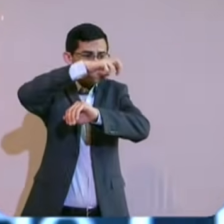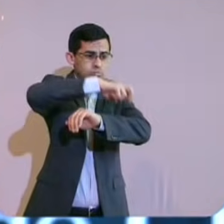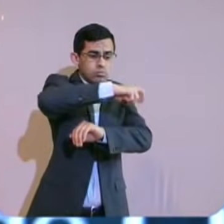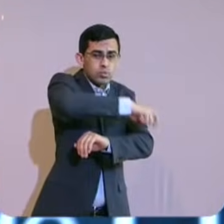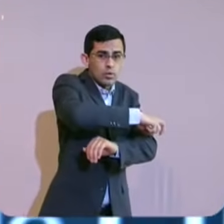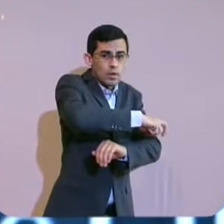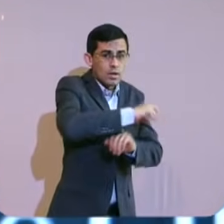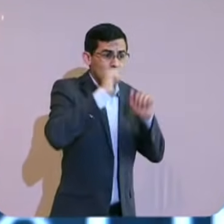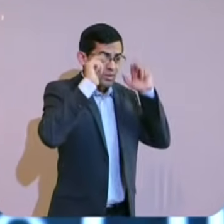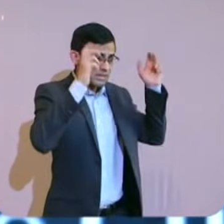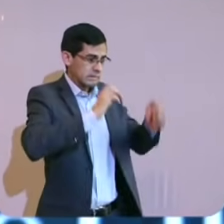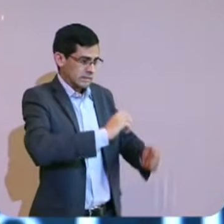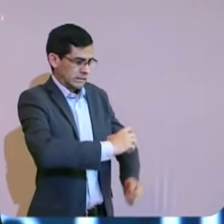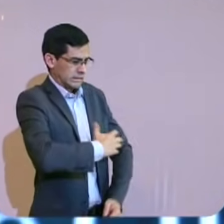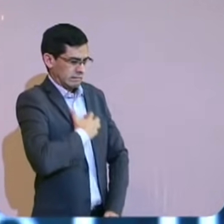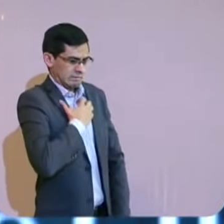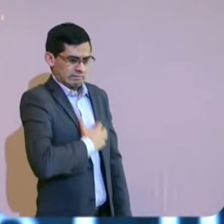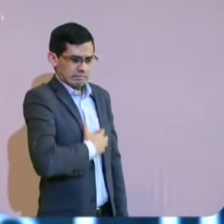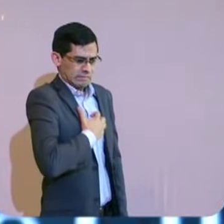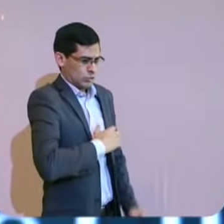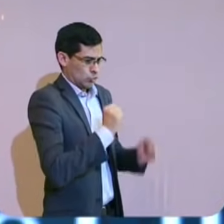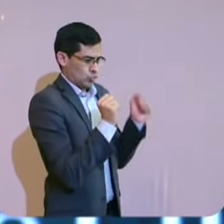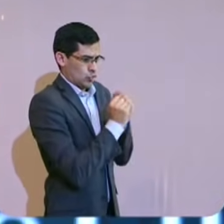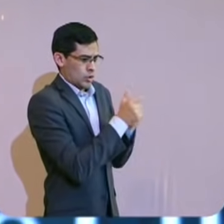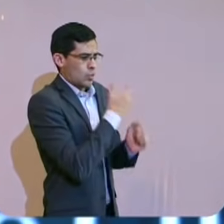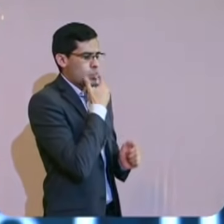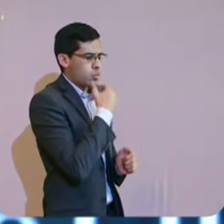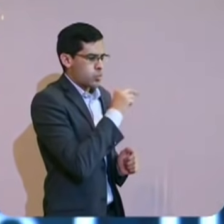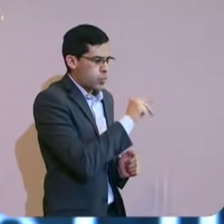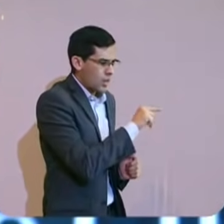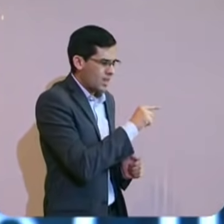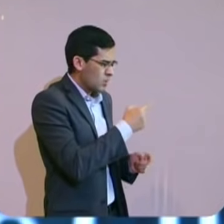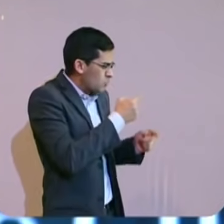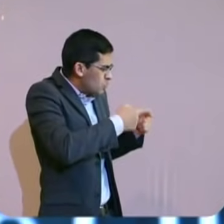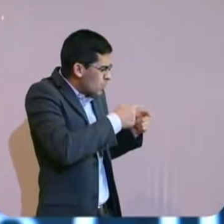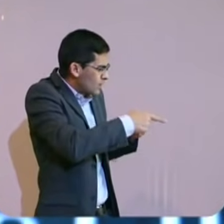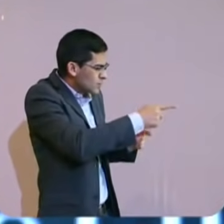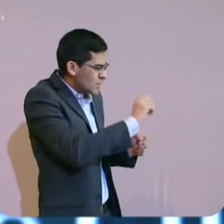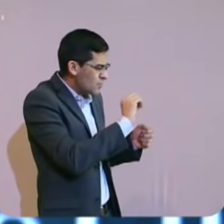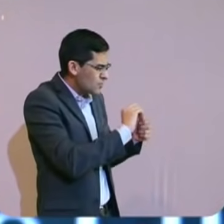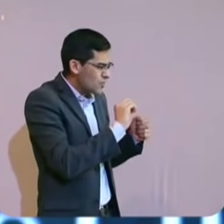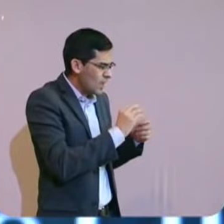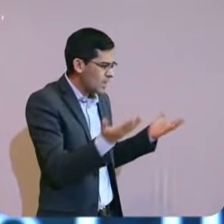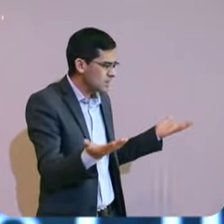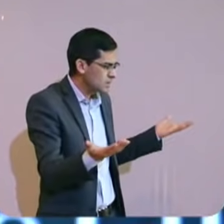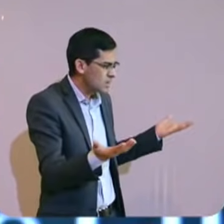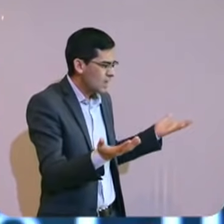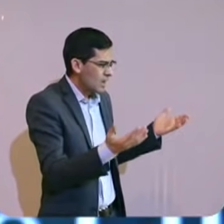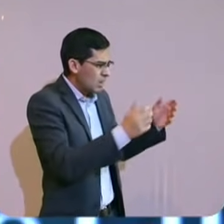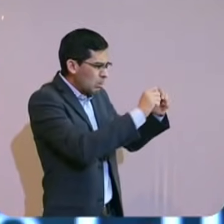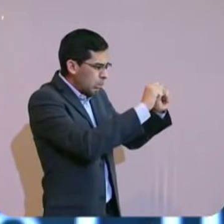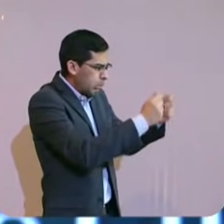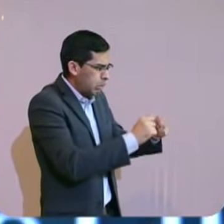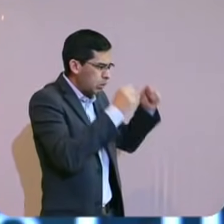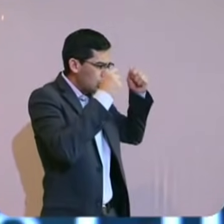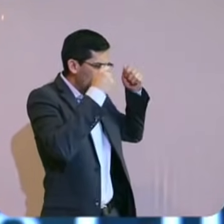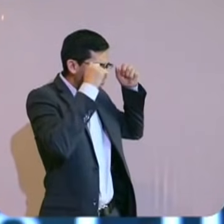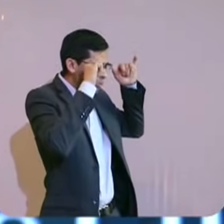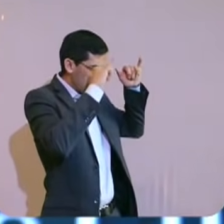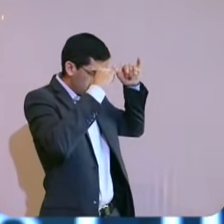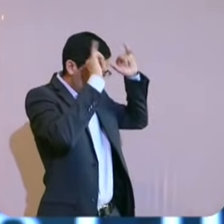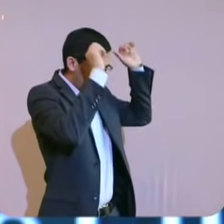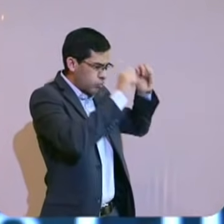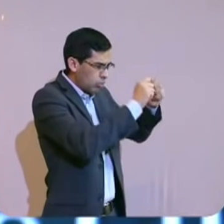com o seu irmão. E ele disse para o seu irmão, por que que você fez esse bezerro de